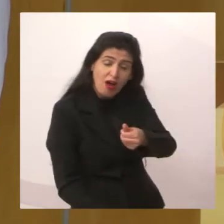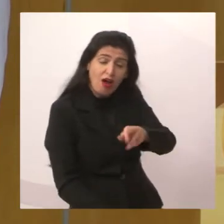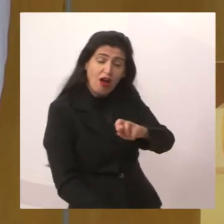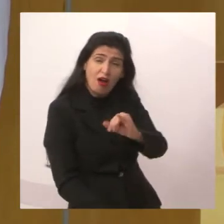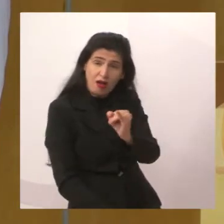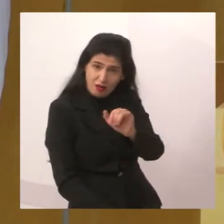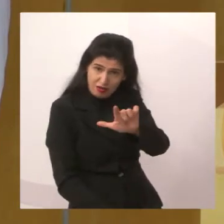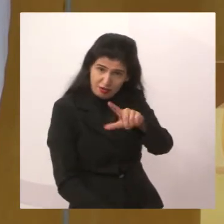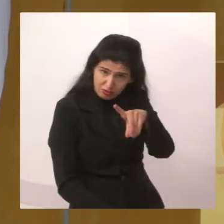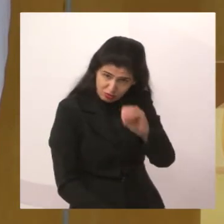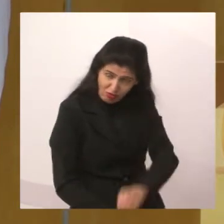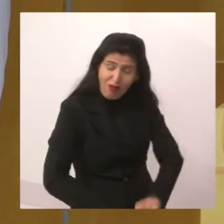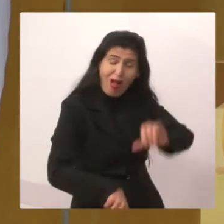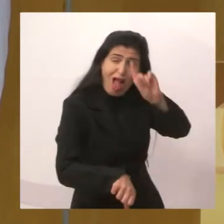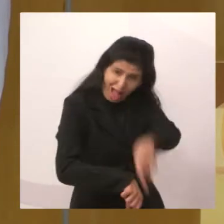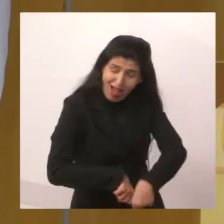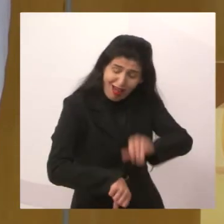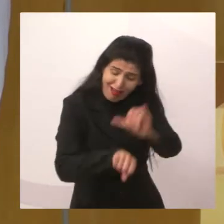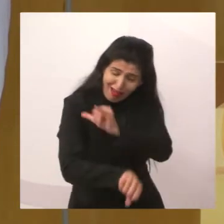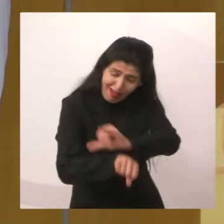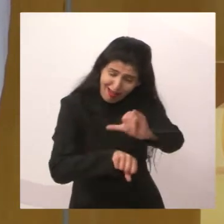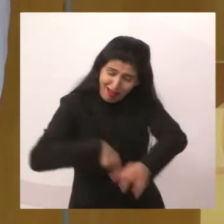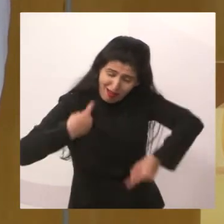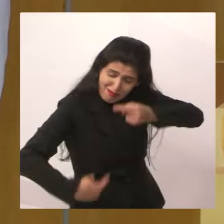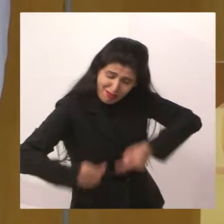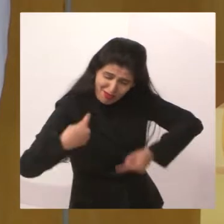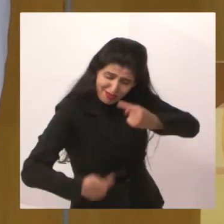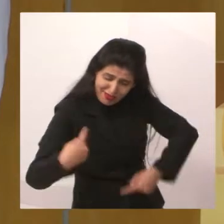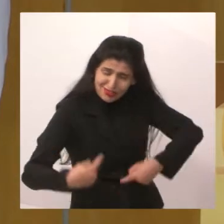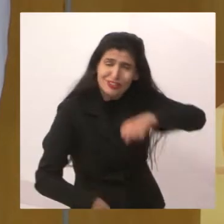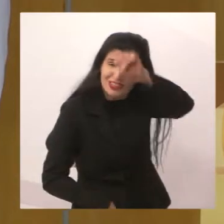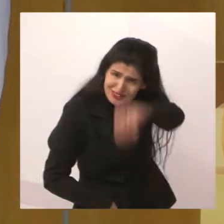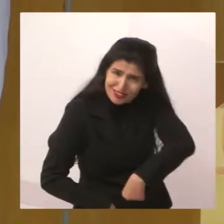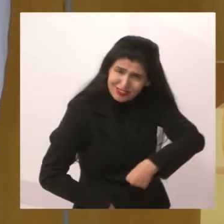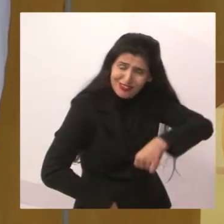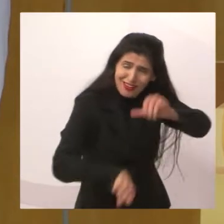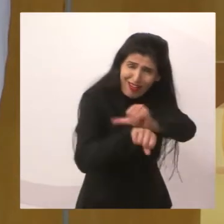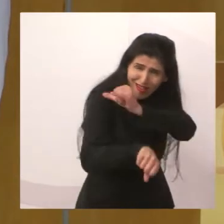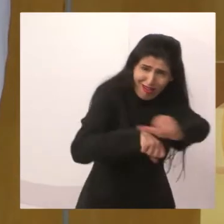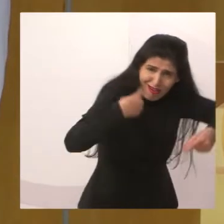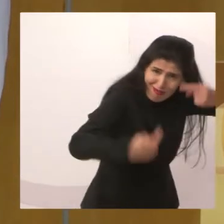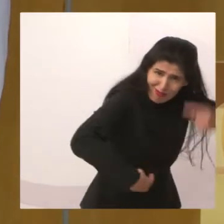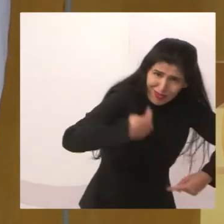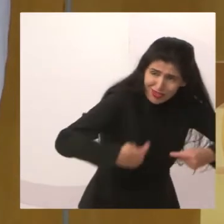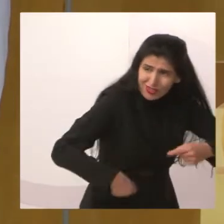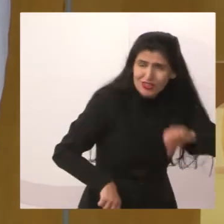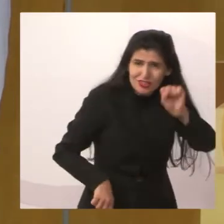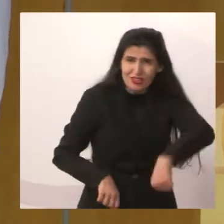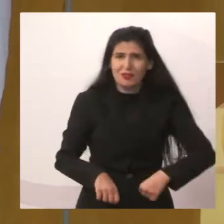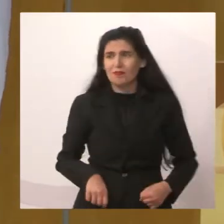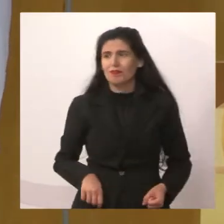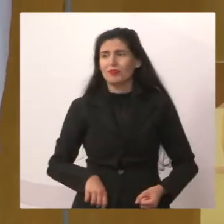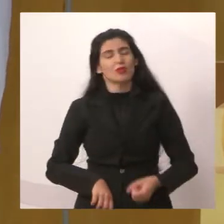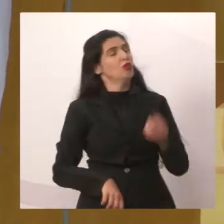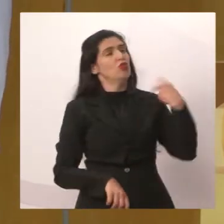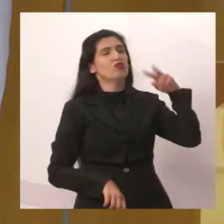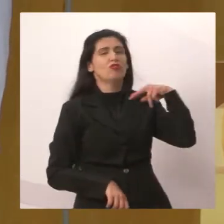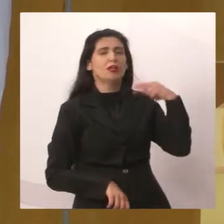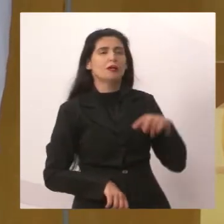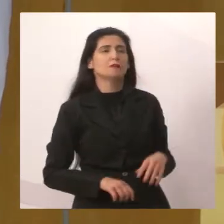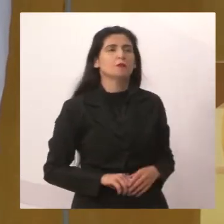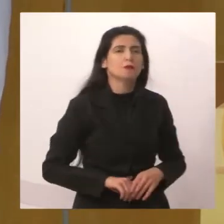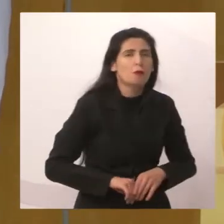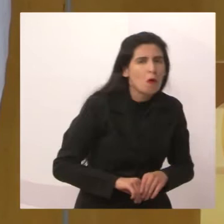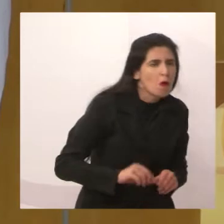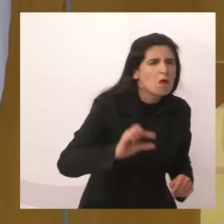mim, Arildo, foi uma manobra política. Isso foi uma manobra política. Fazer com que os vereadores da situação saiam para não dar